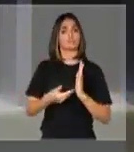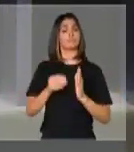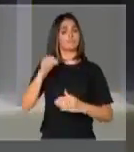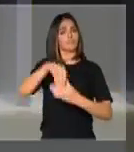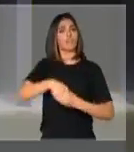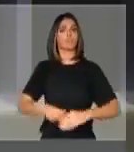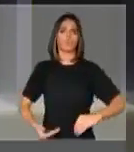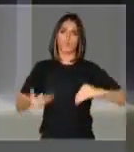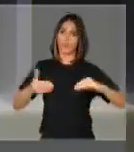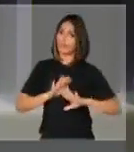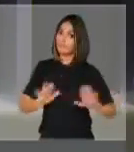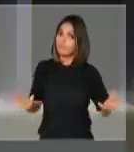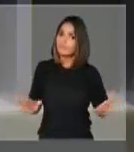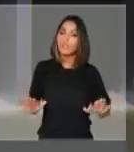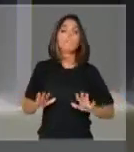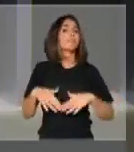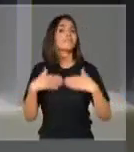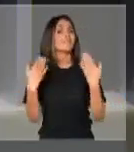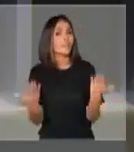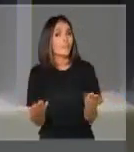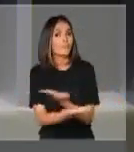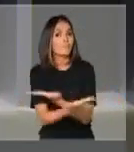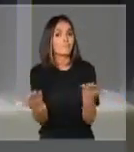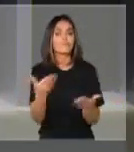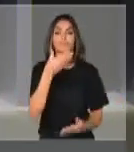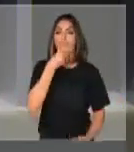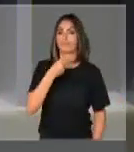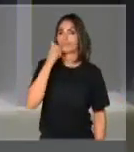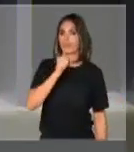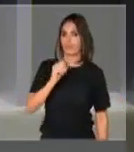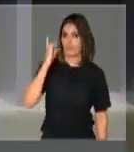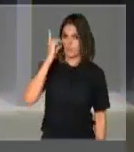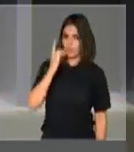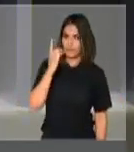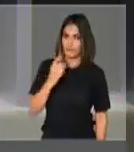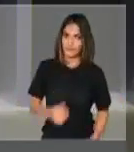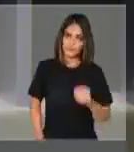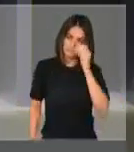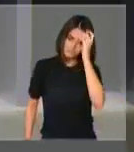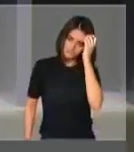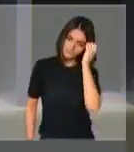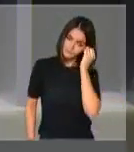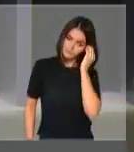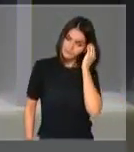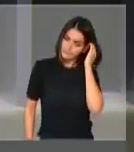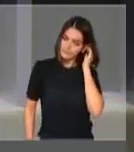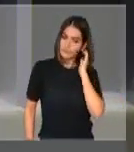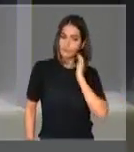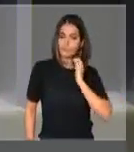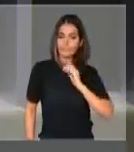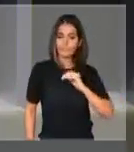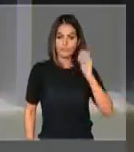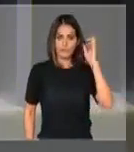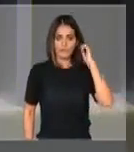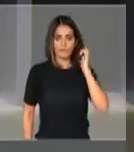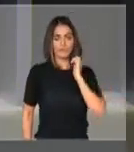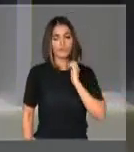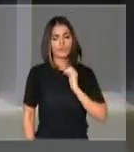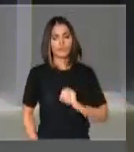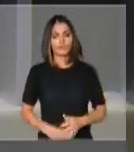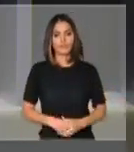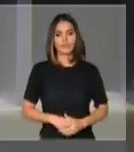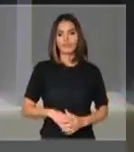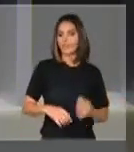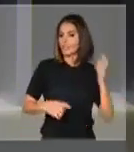Nacional. Pois bem, senhores e senhoras parlamentares, deputado Arthur Lira, nós temos